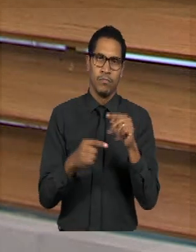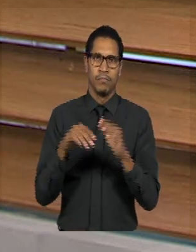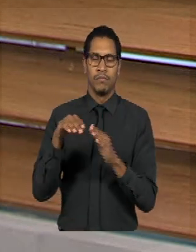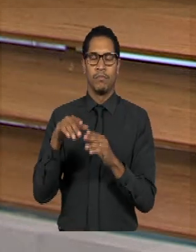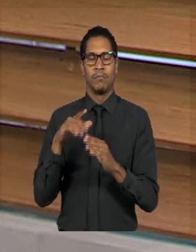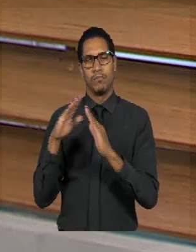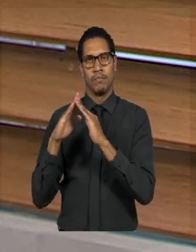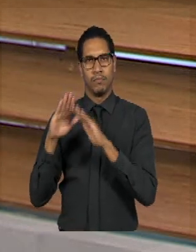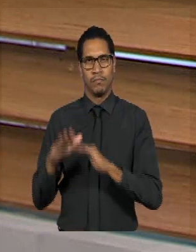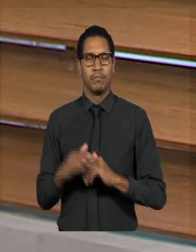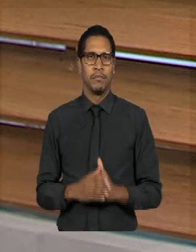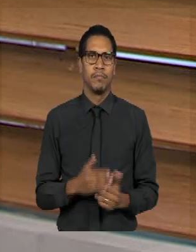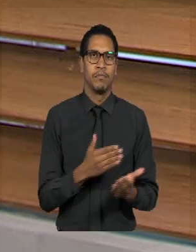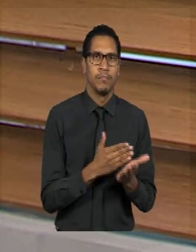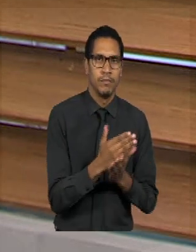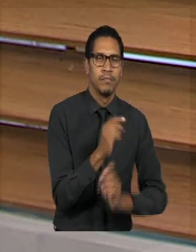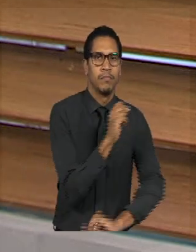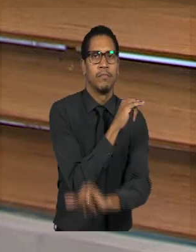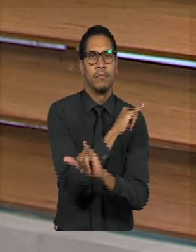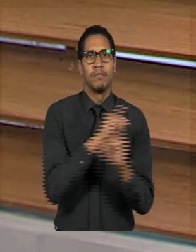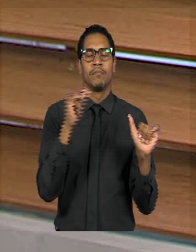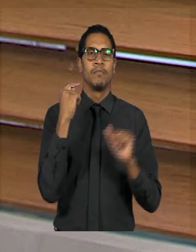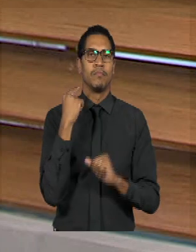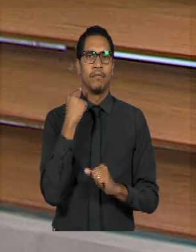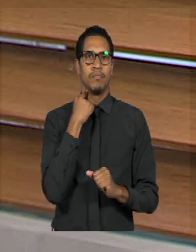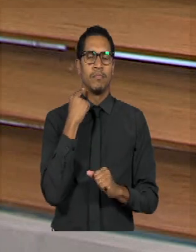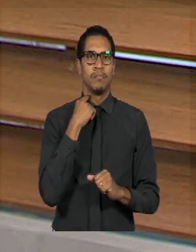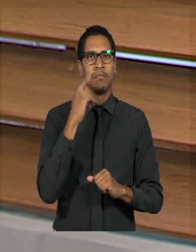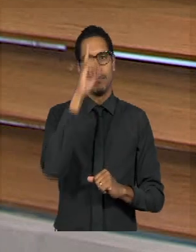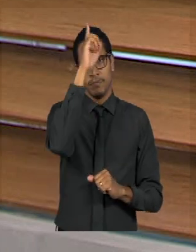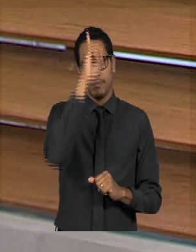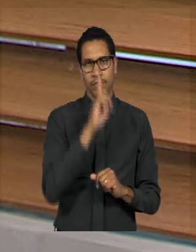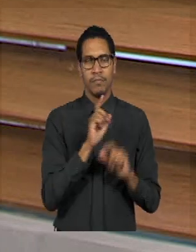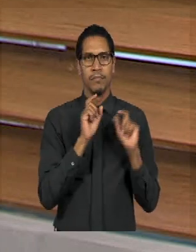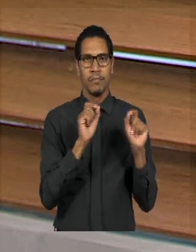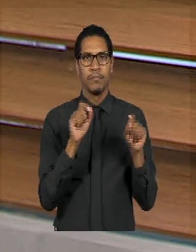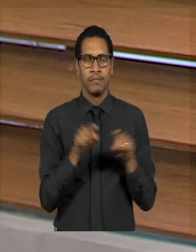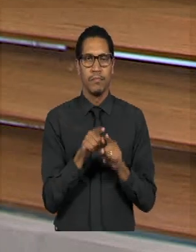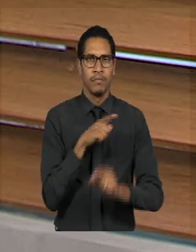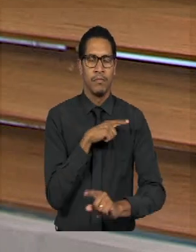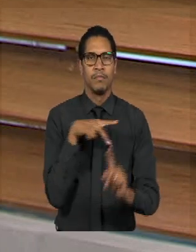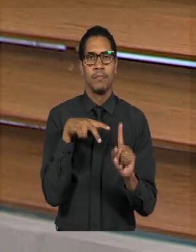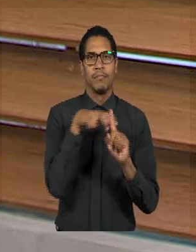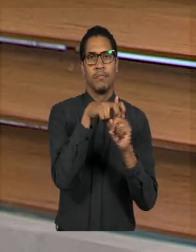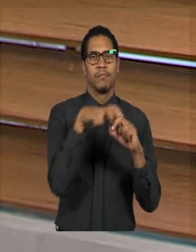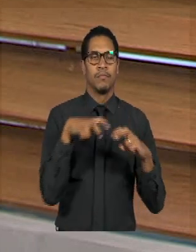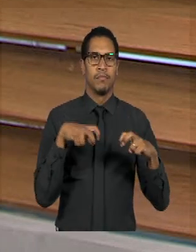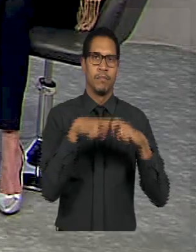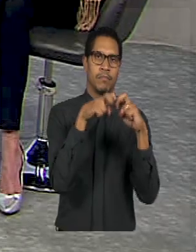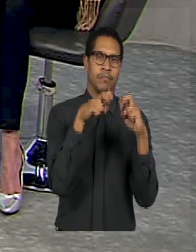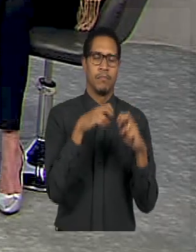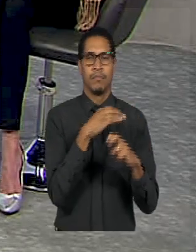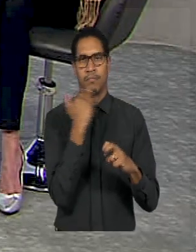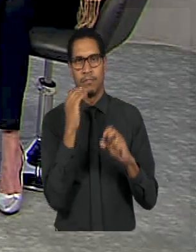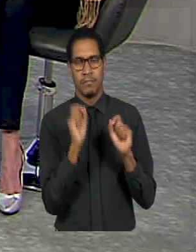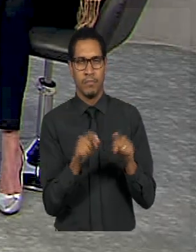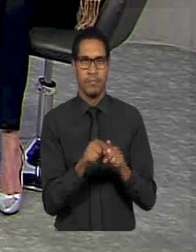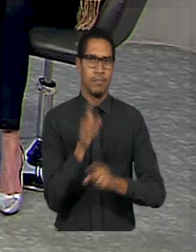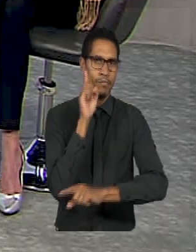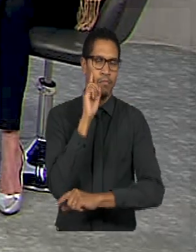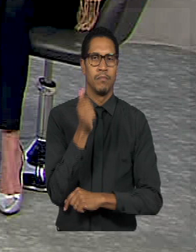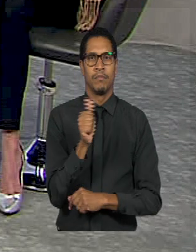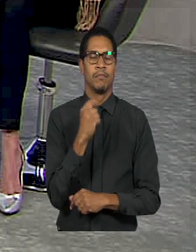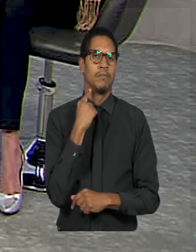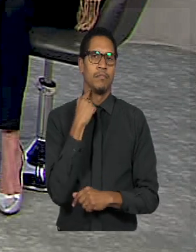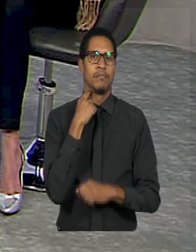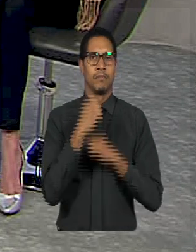essa campanha do Maio Amarelo, devido ao número de acidente, e foi dia 11 de maio